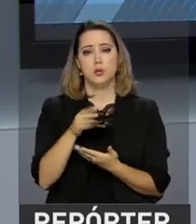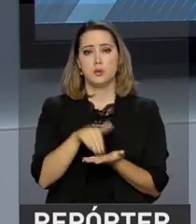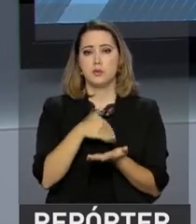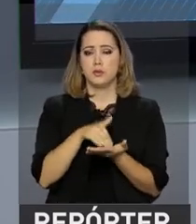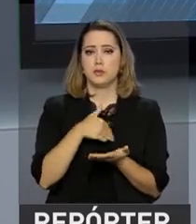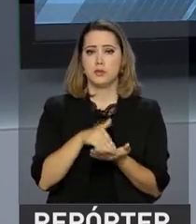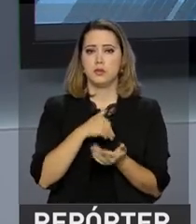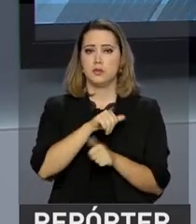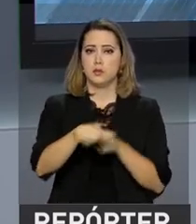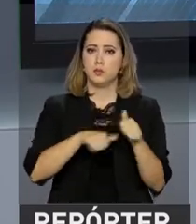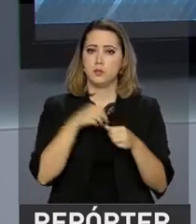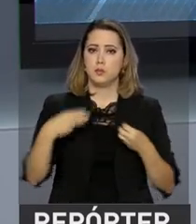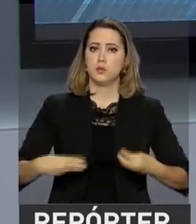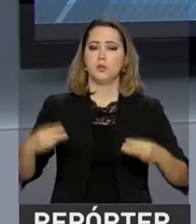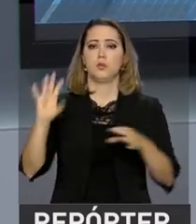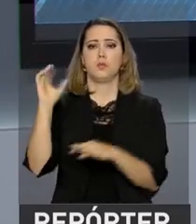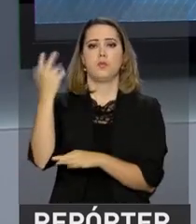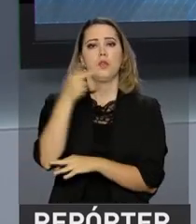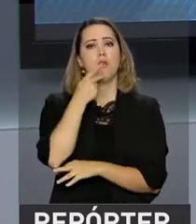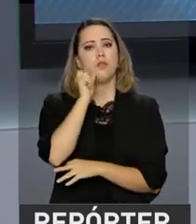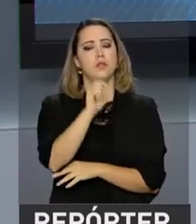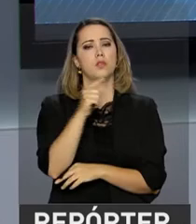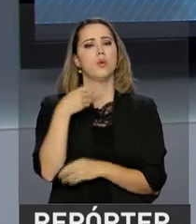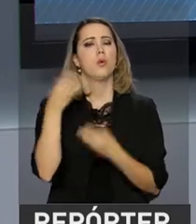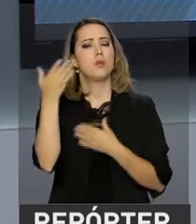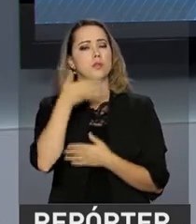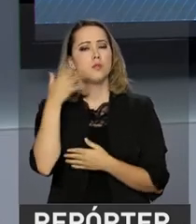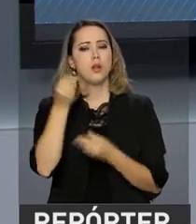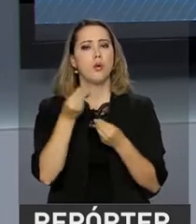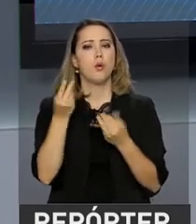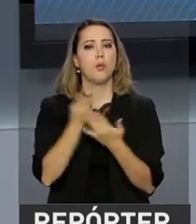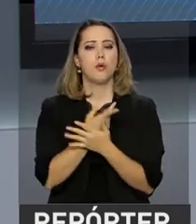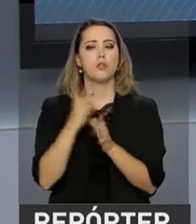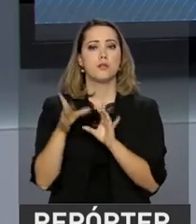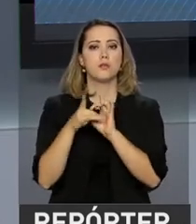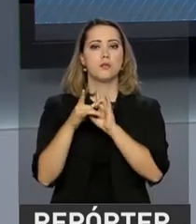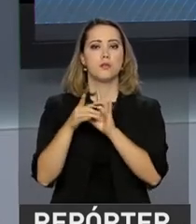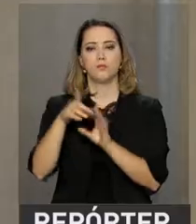Ministério do Meio Ambiente, Everton Lucero, explica como será essa parceria.